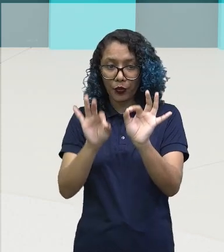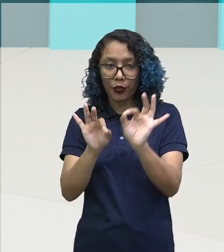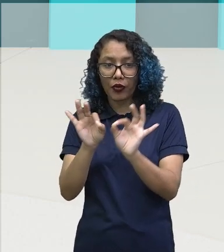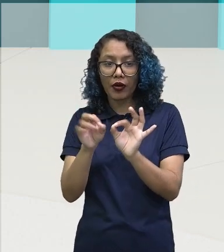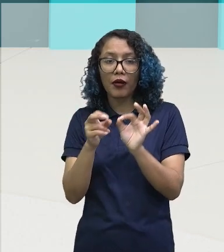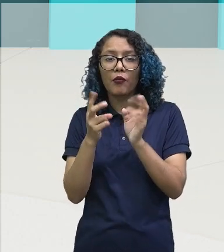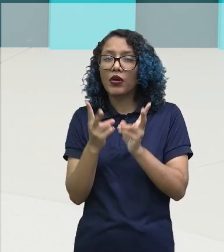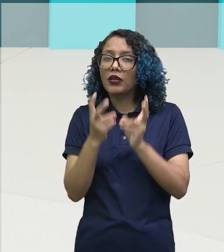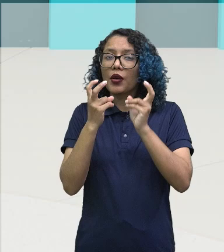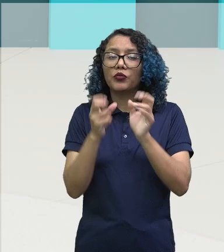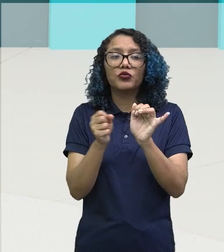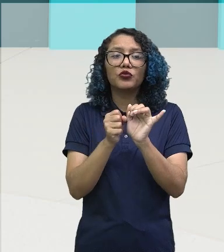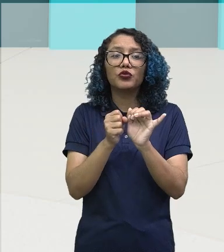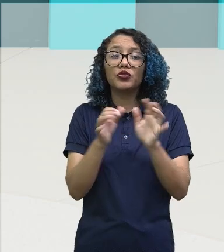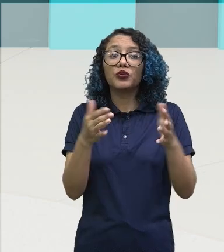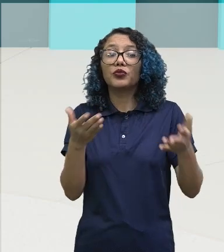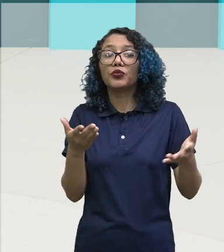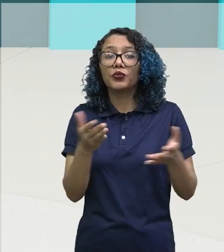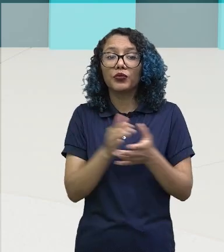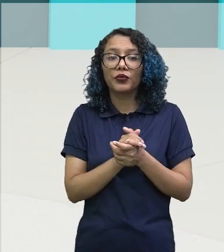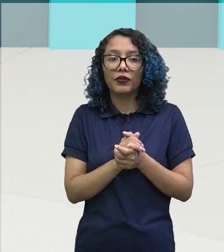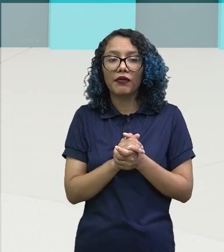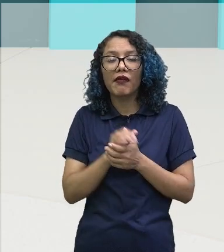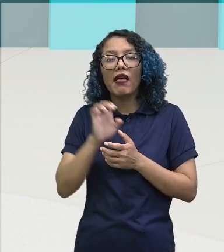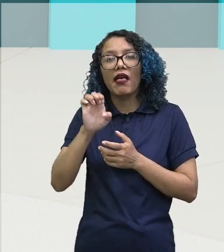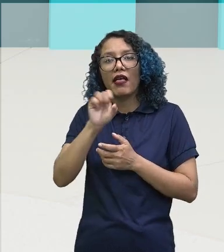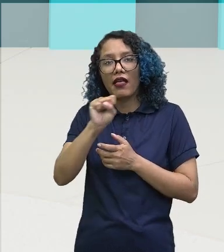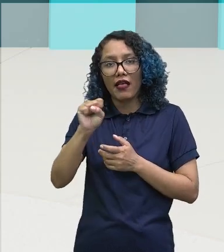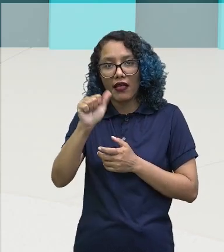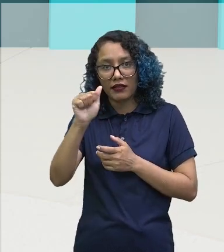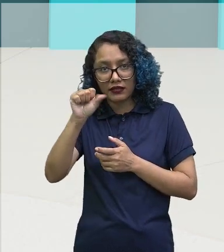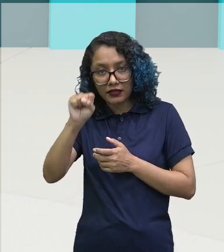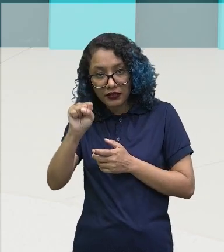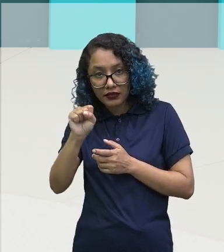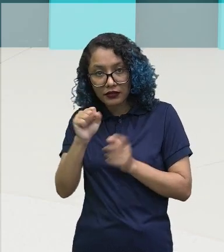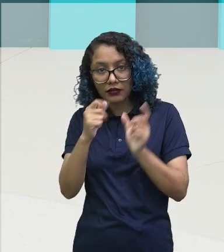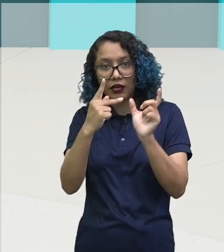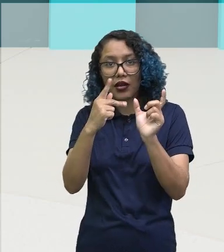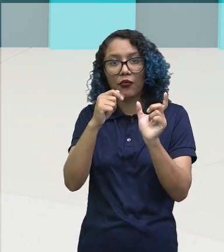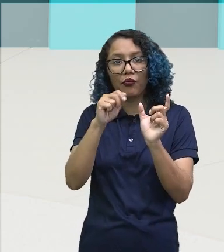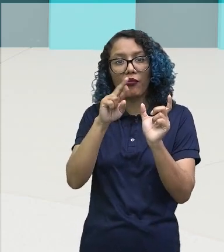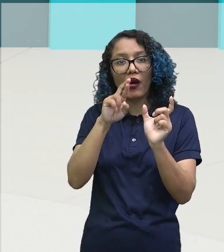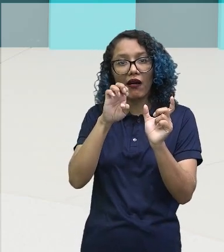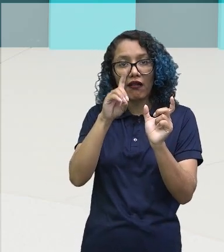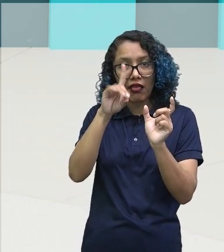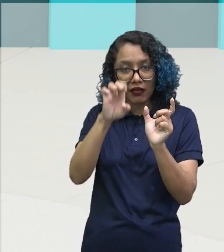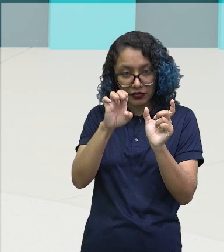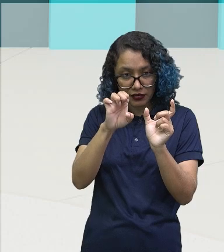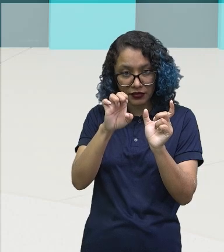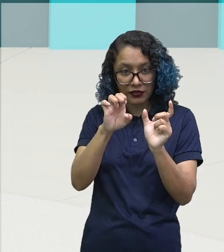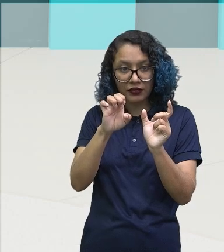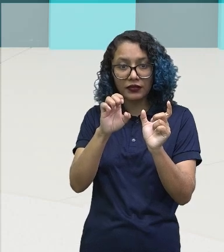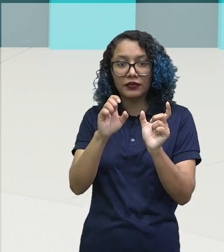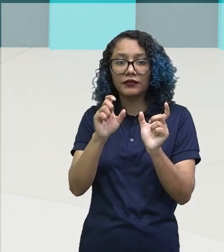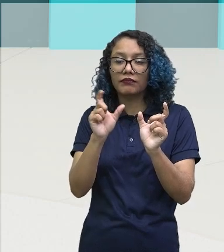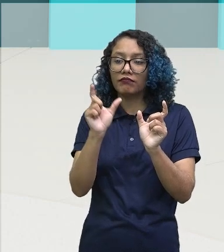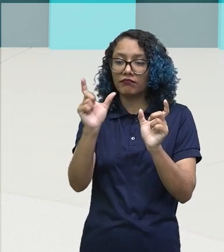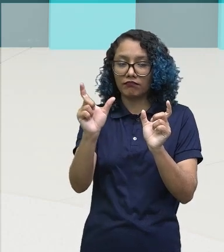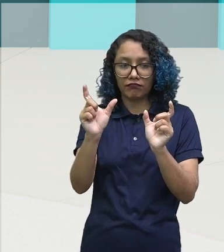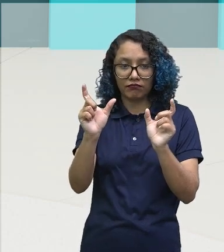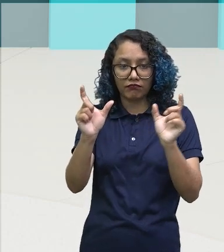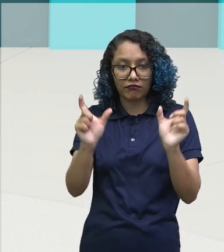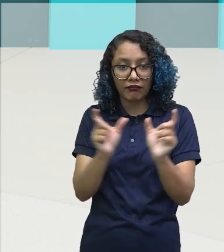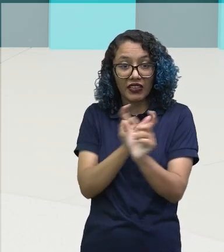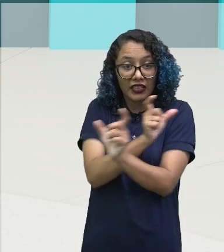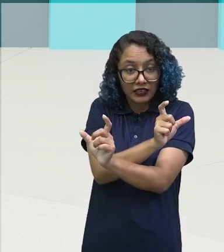vamos perceber que o sujeito dessa oração é essas paredes. Se eu fizer a troca, né, essas paredes precisam